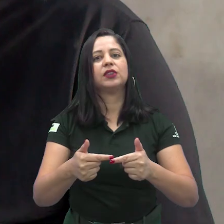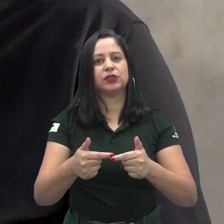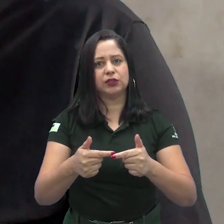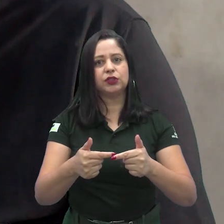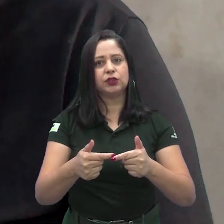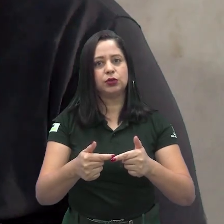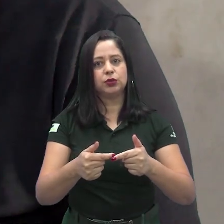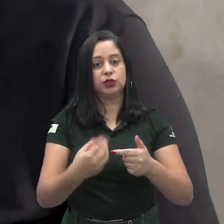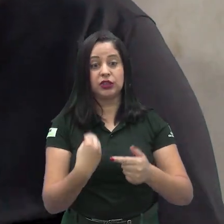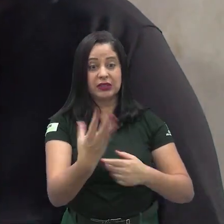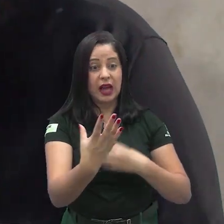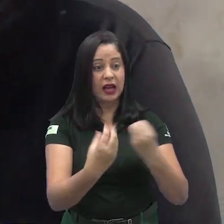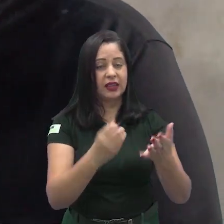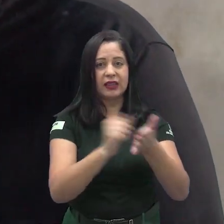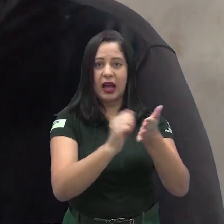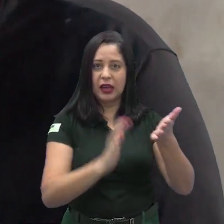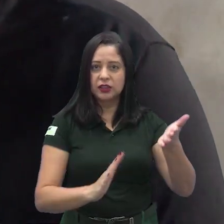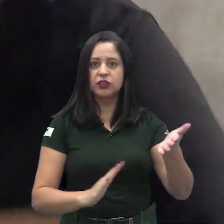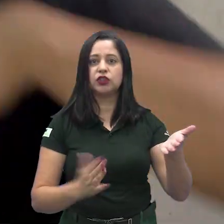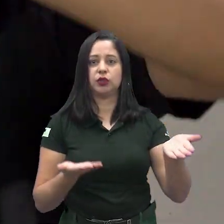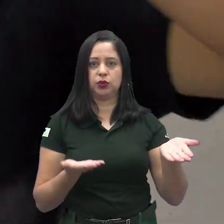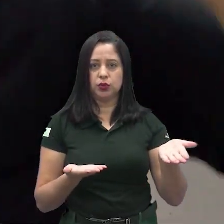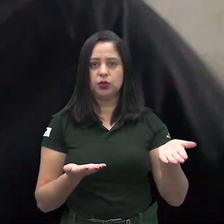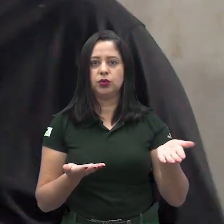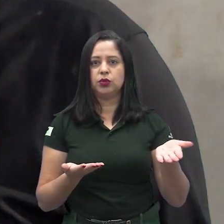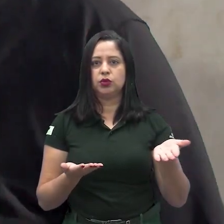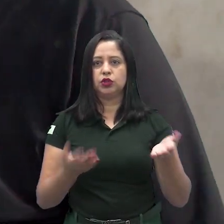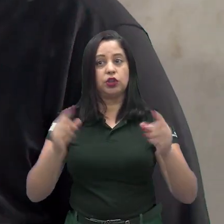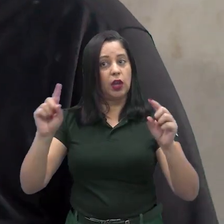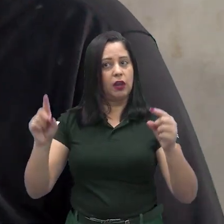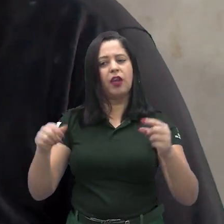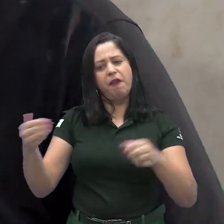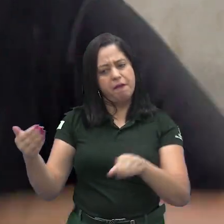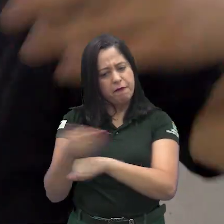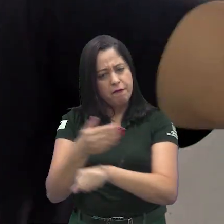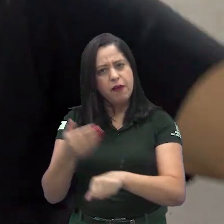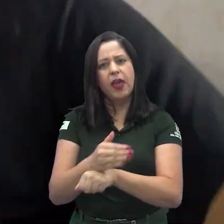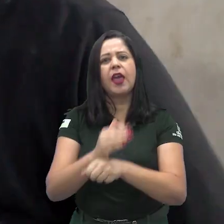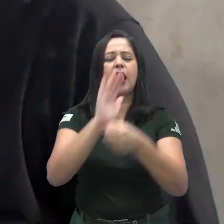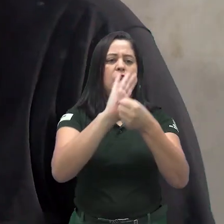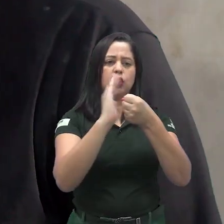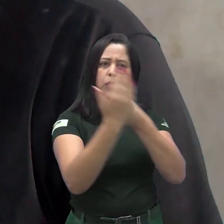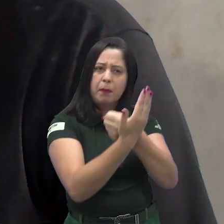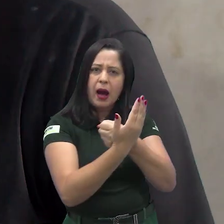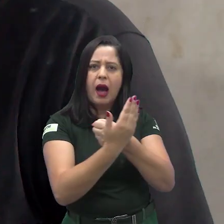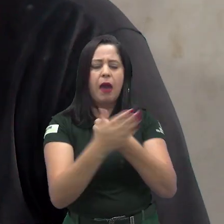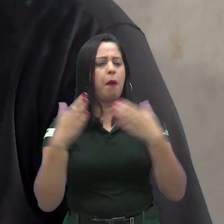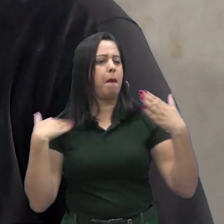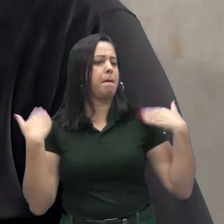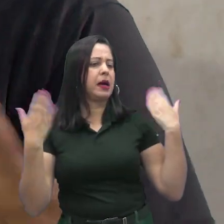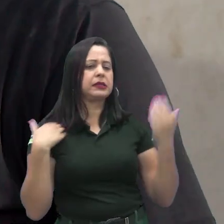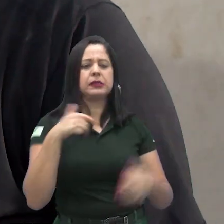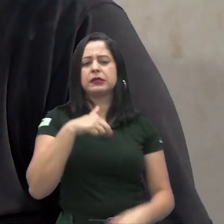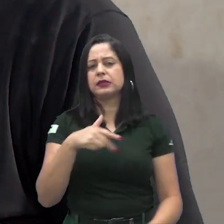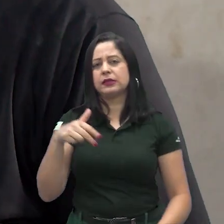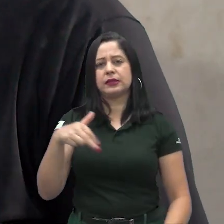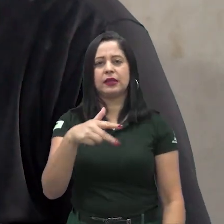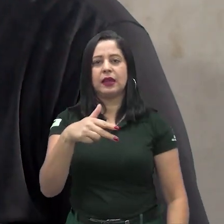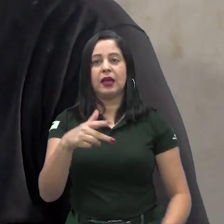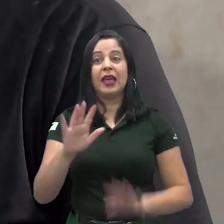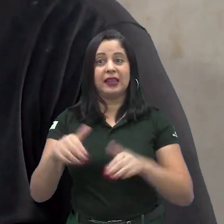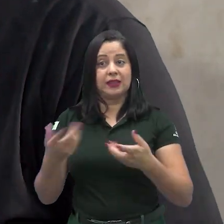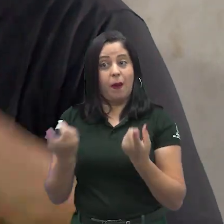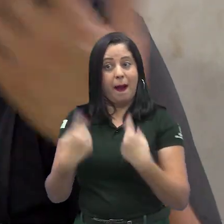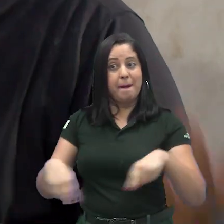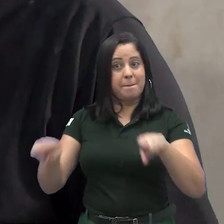só para as atividades, mas que faça parte do corpo do bairro mesmo, que venha no bairro, que colhe uma fruta, que passeie também. Enfim, a nossa